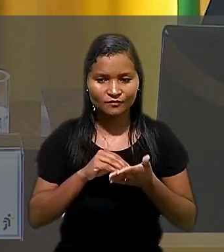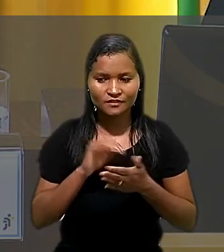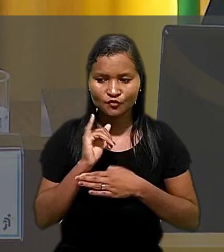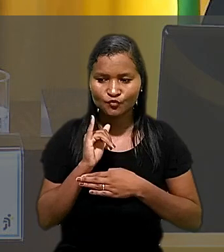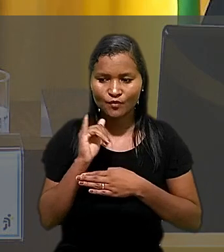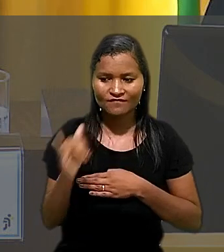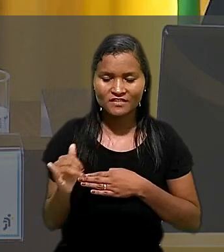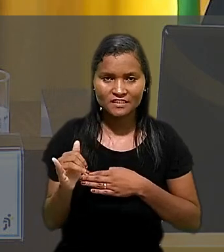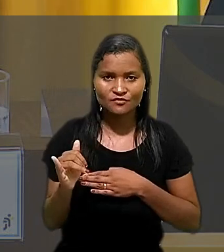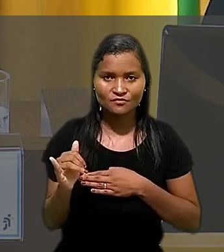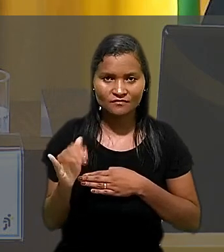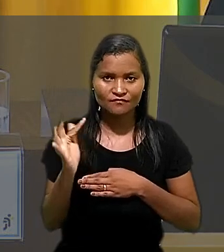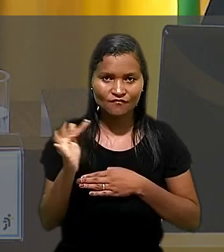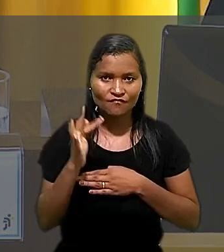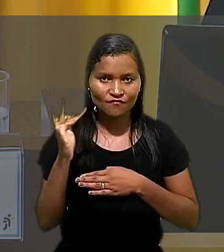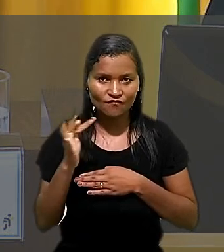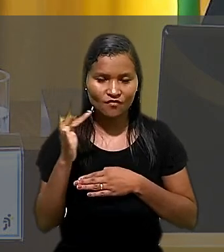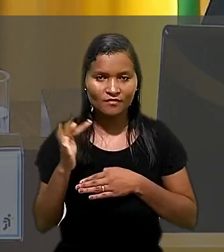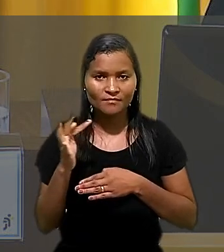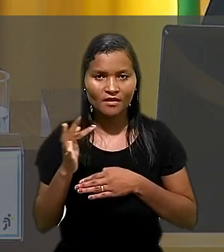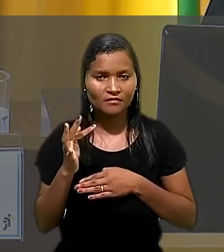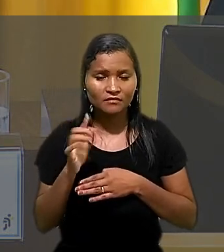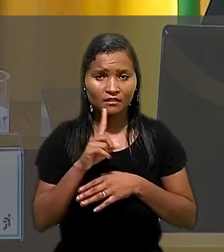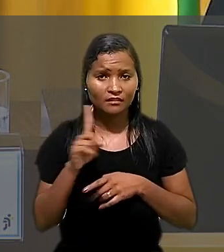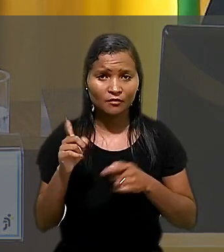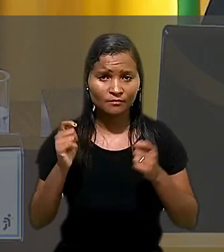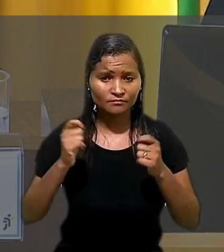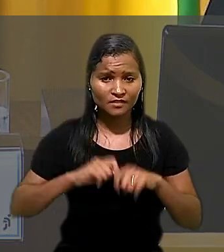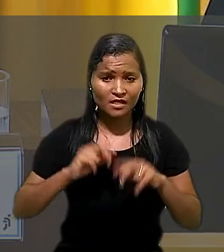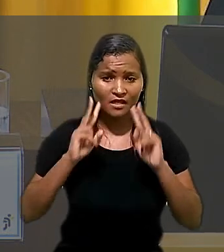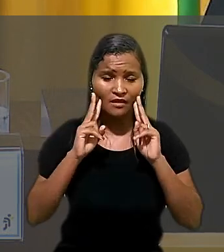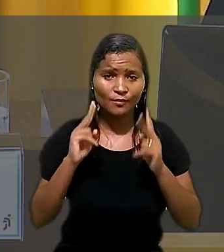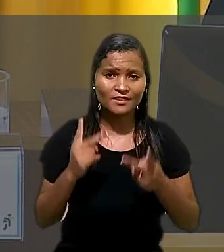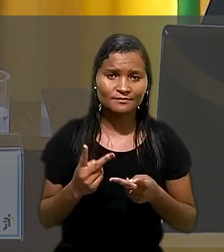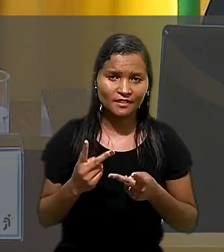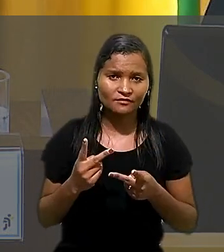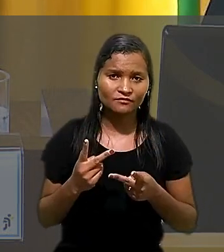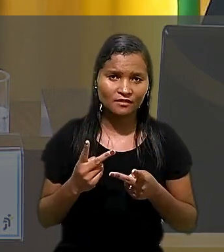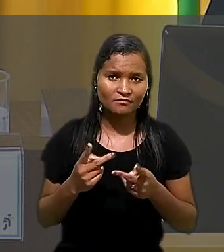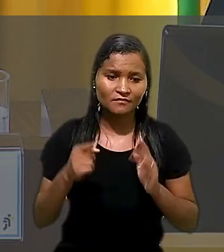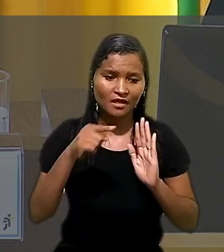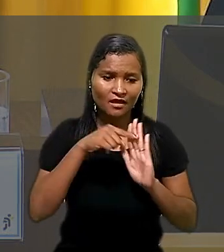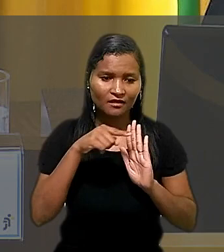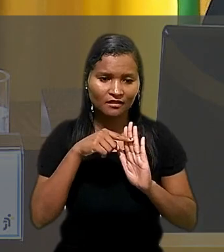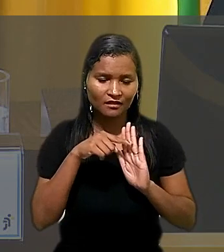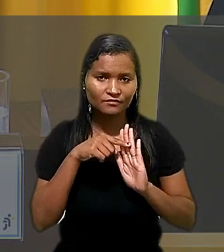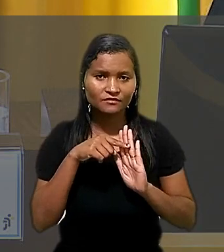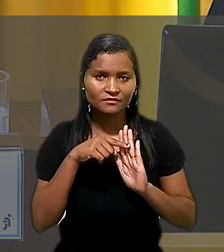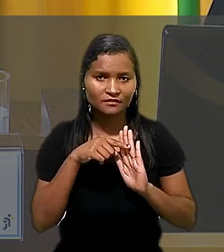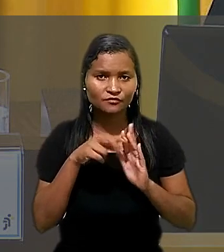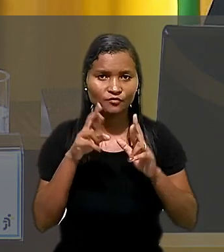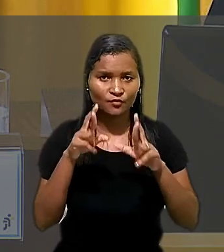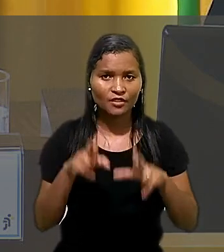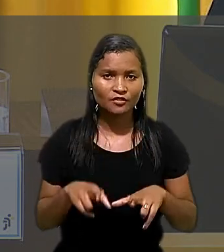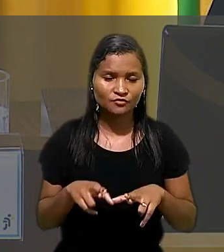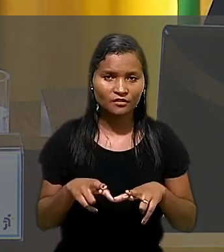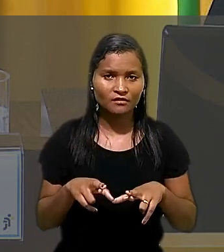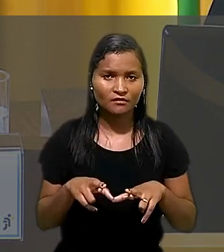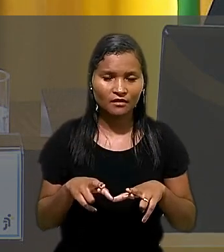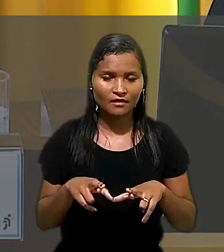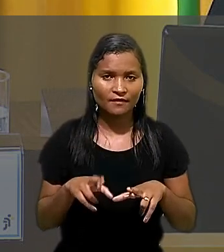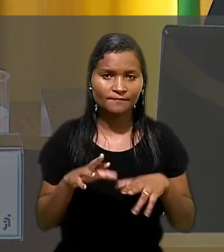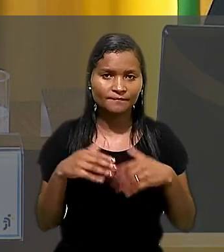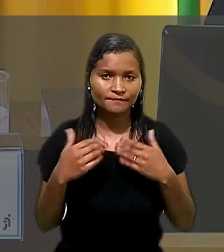ausência de comunicação da aquisição do direito de estabilidade não possibilita o seu reconhecimento. Essa é a cláusula, do